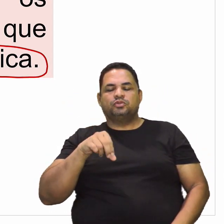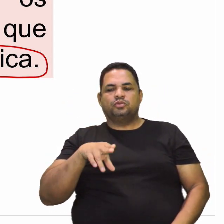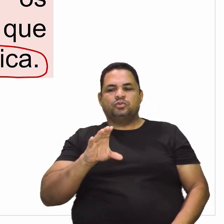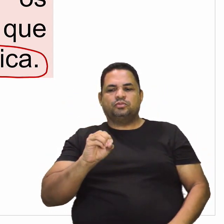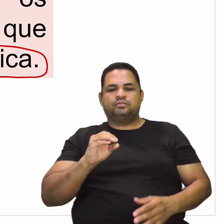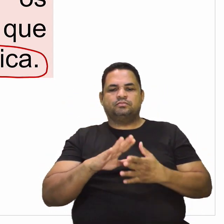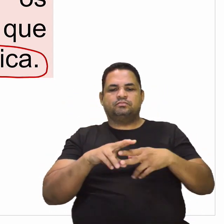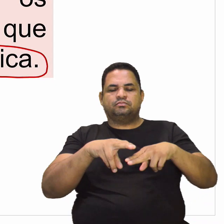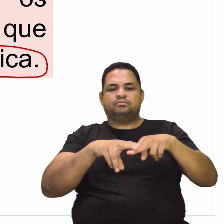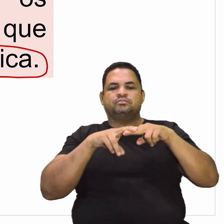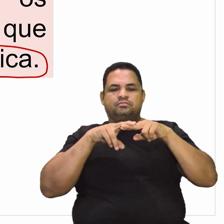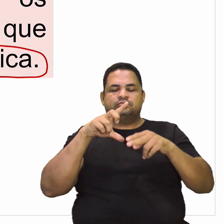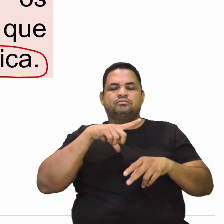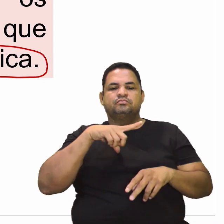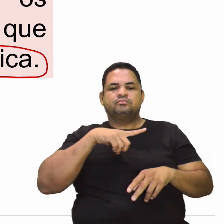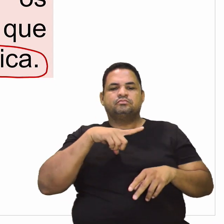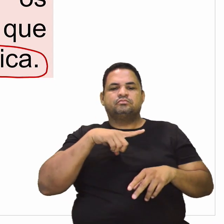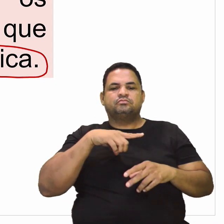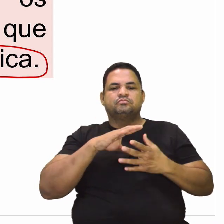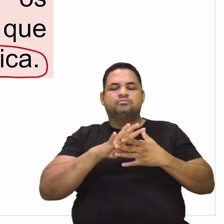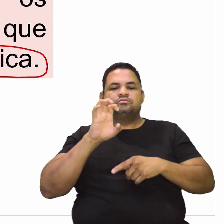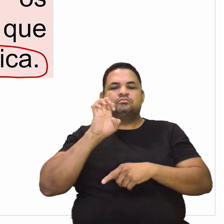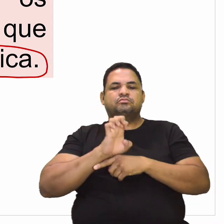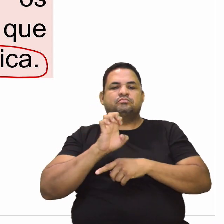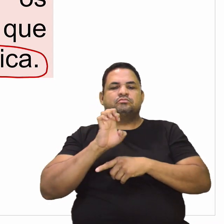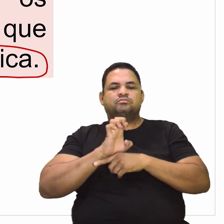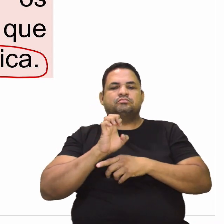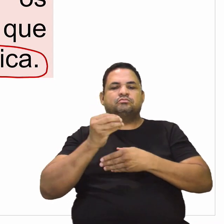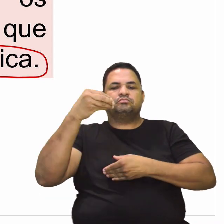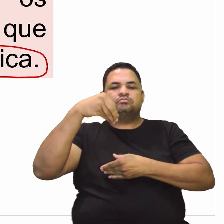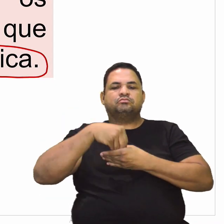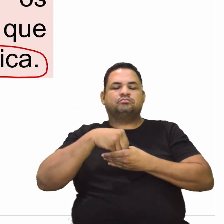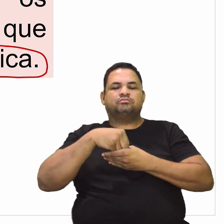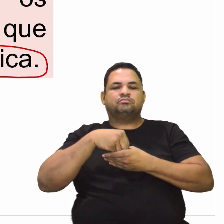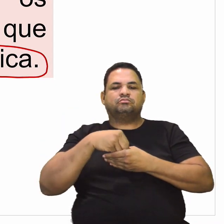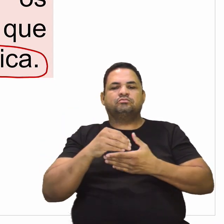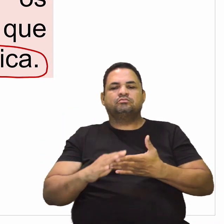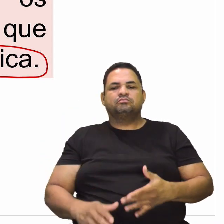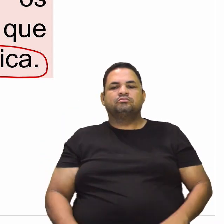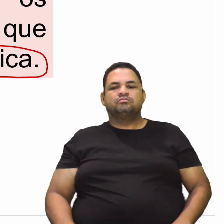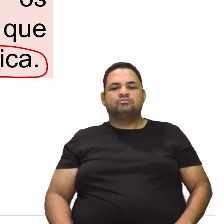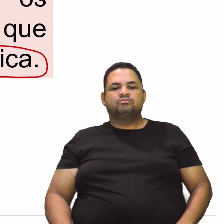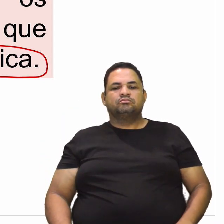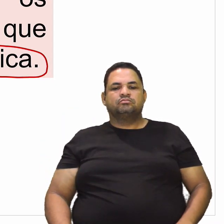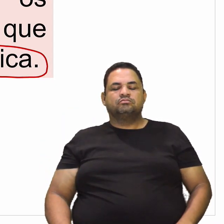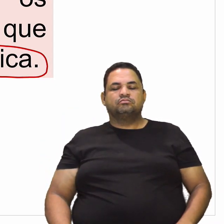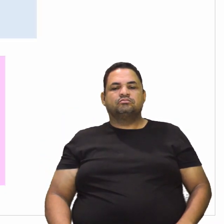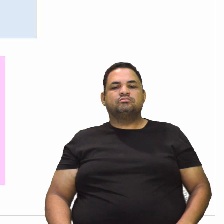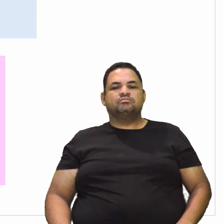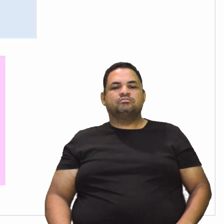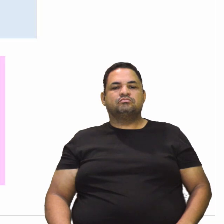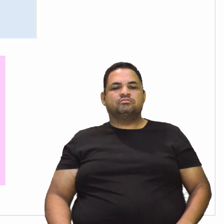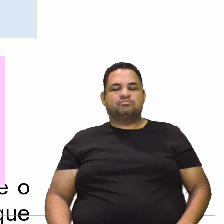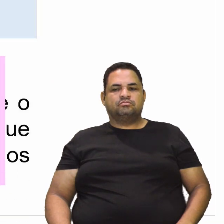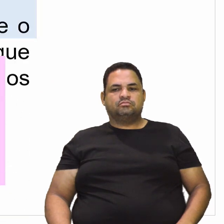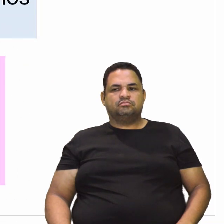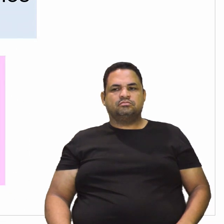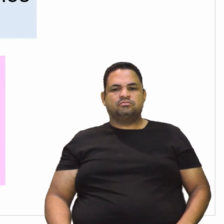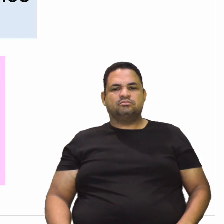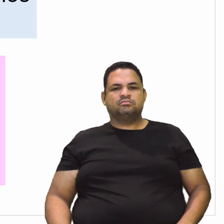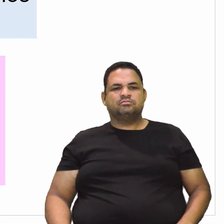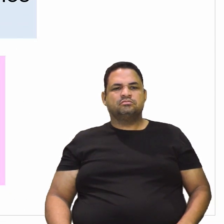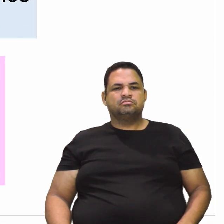isso que nós temos o Vaticano, um Estado dentro do próprio outro Estado. Louco, né? Mas vocês vão aprender o que é isso.